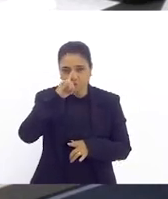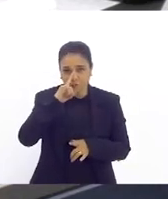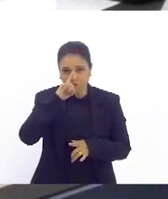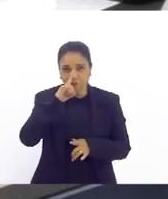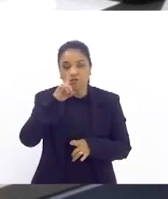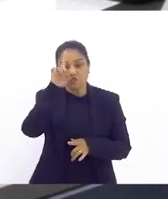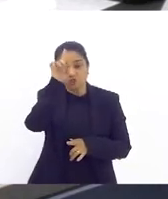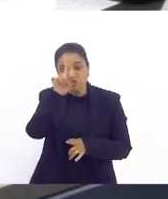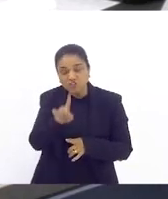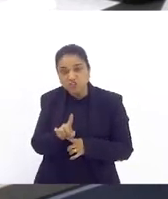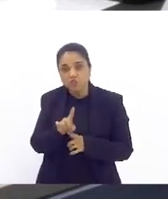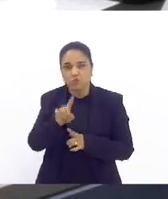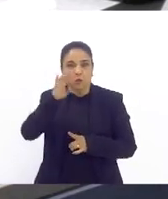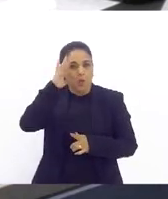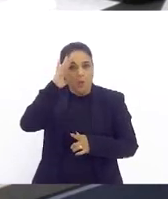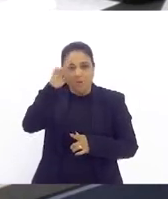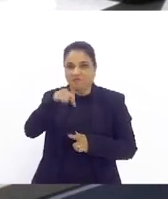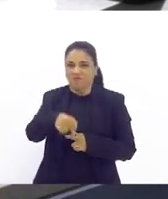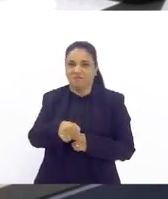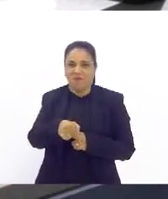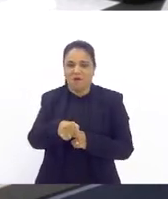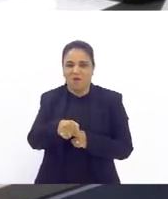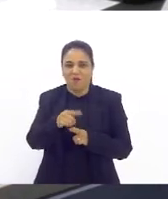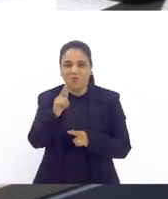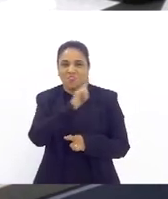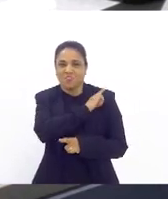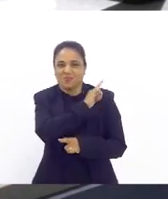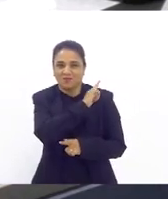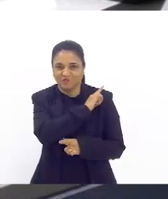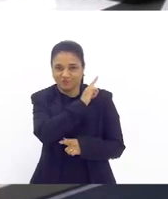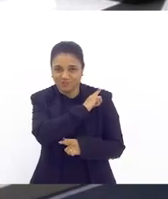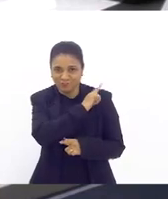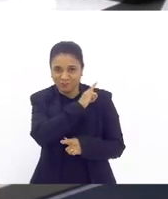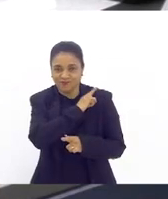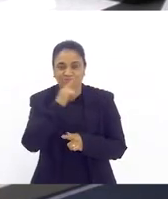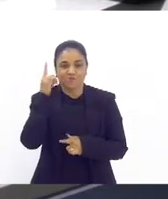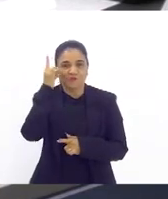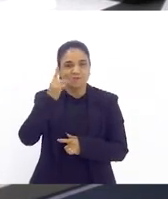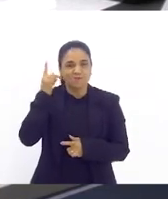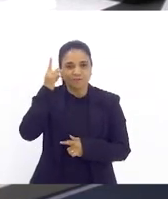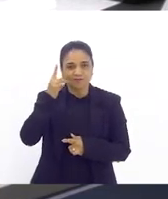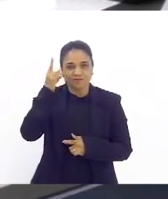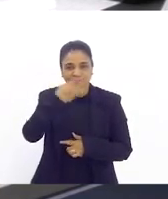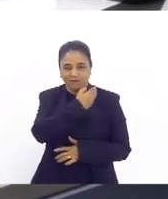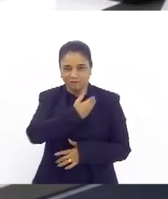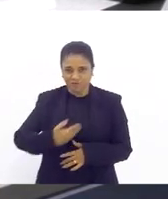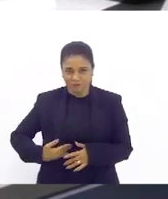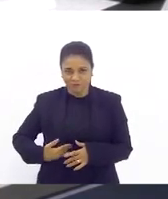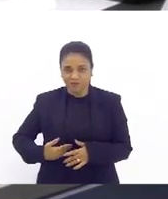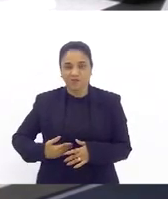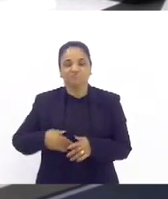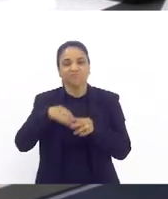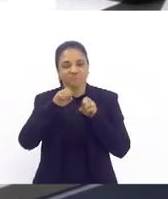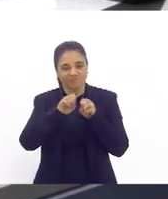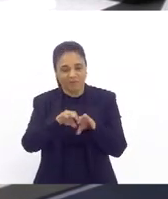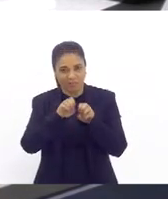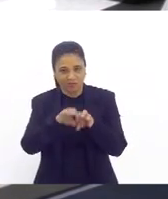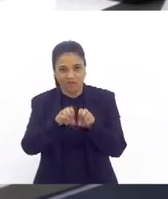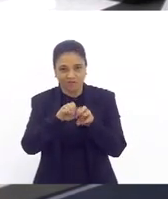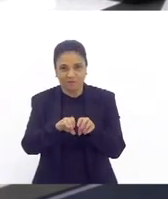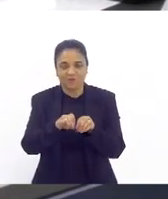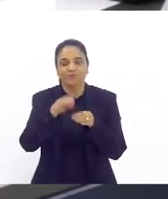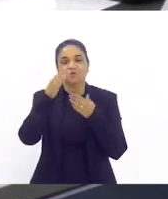dos diretores é importante na gestão da política pública da educação Obrigada e